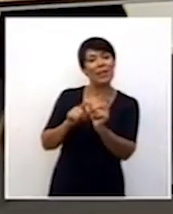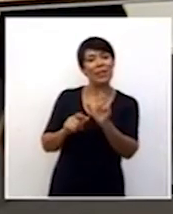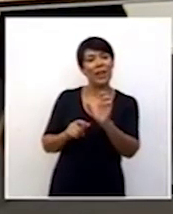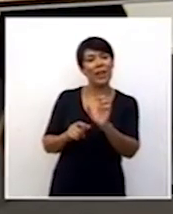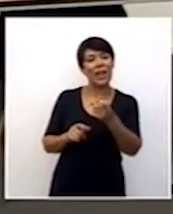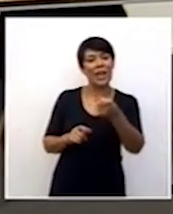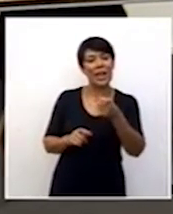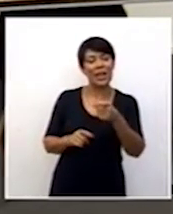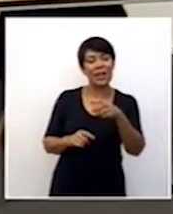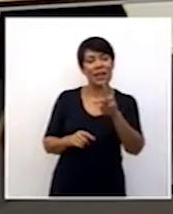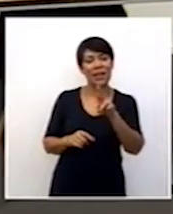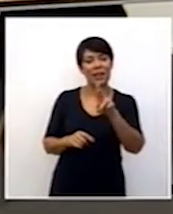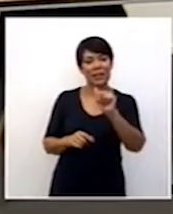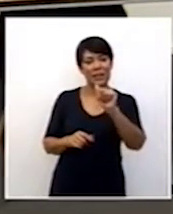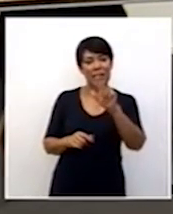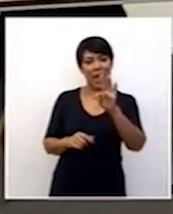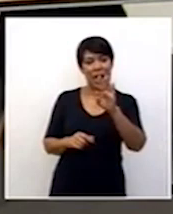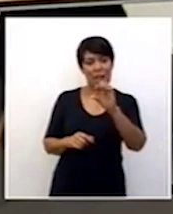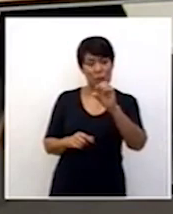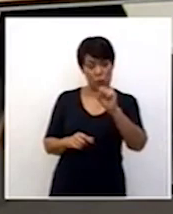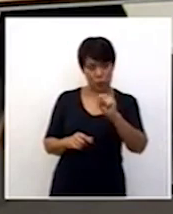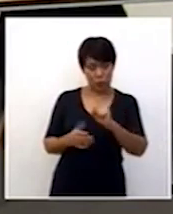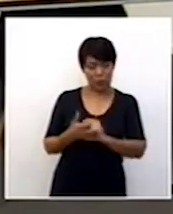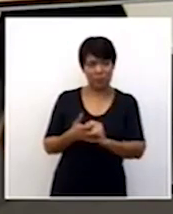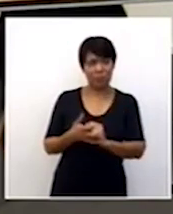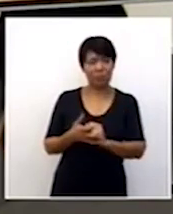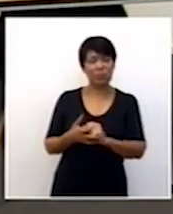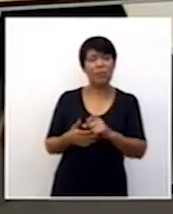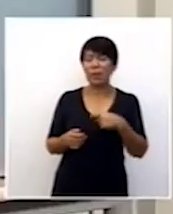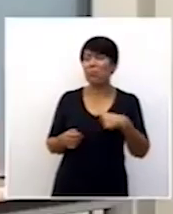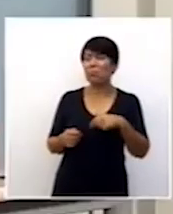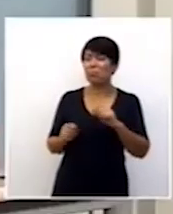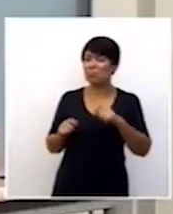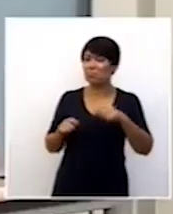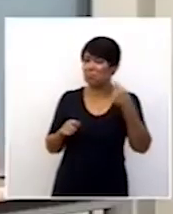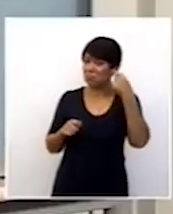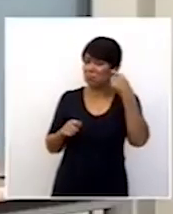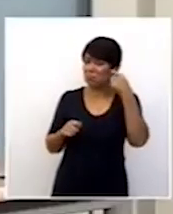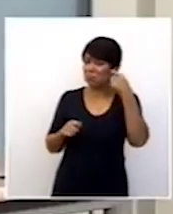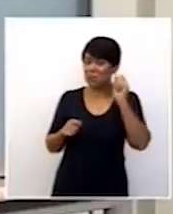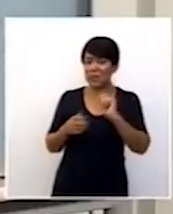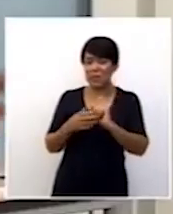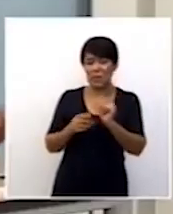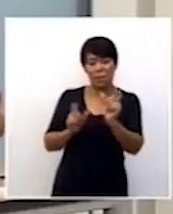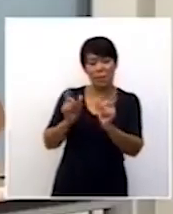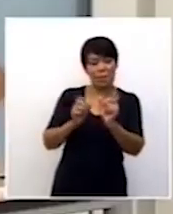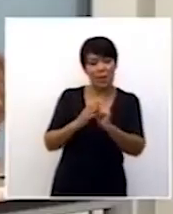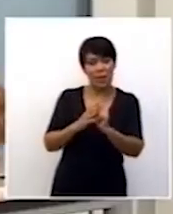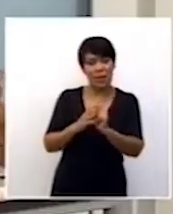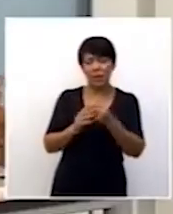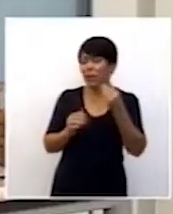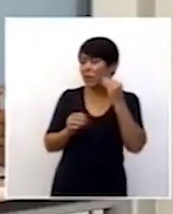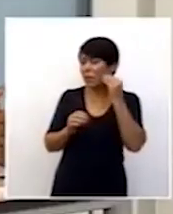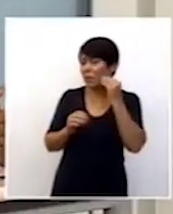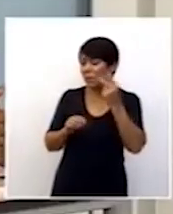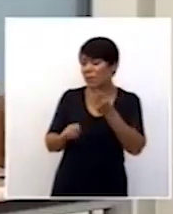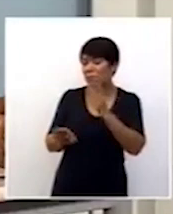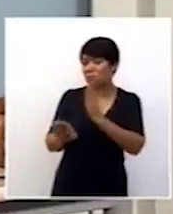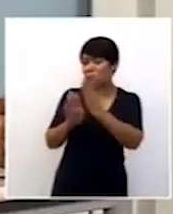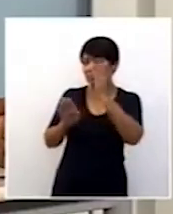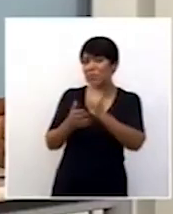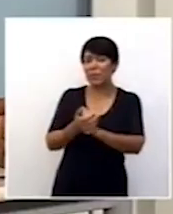com X, a gente pode pensar em várias palavras que a gente não conhece, buscando pelos primitivos